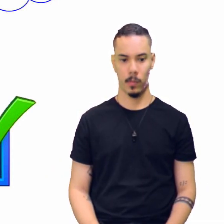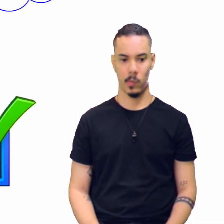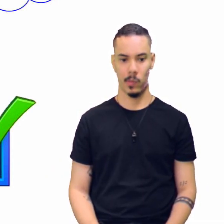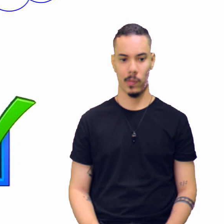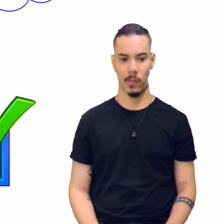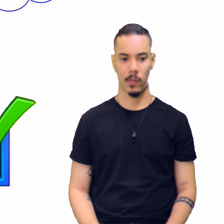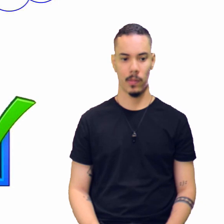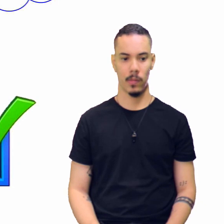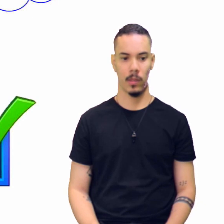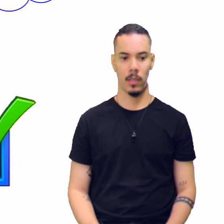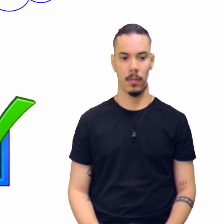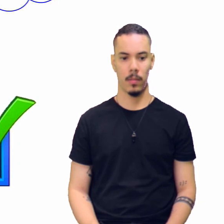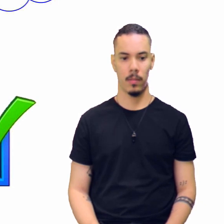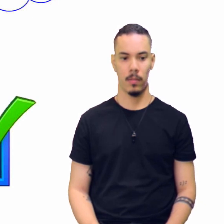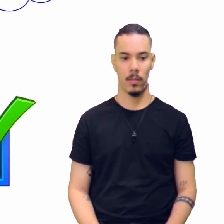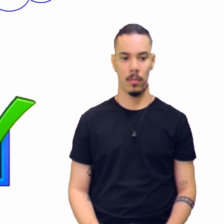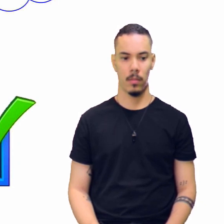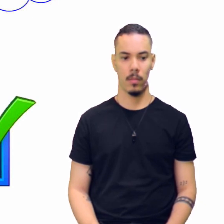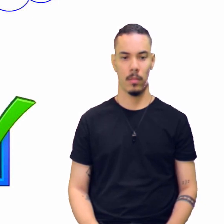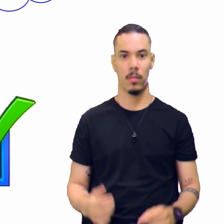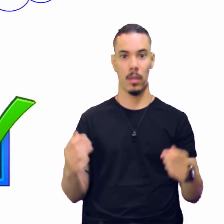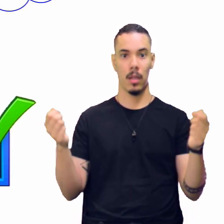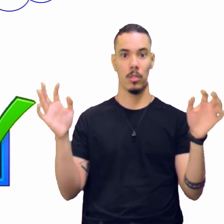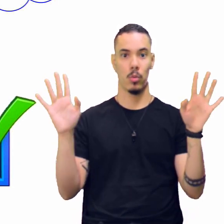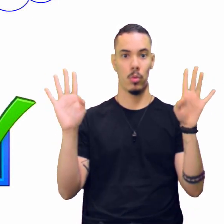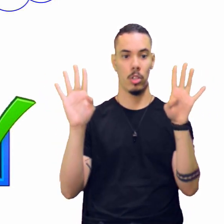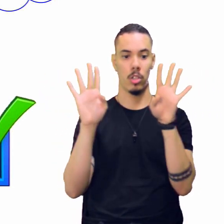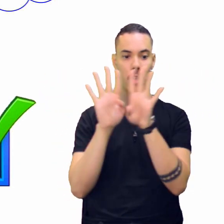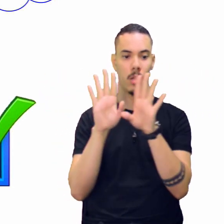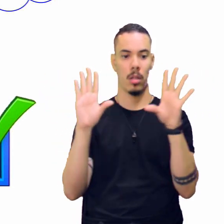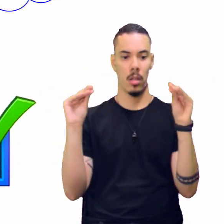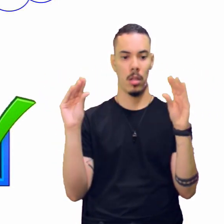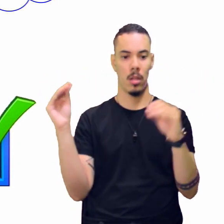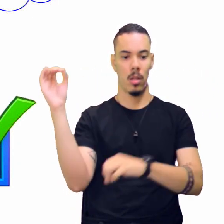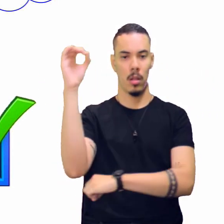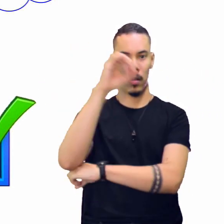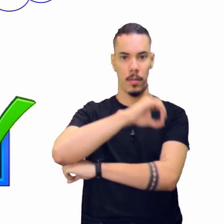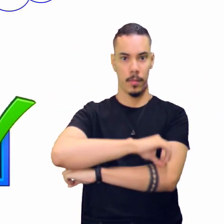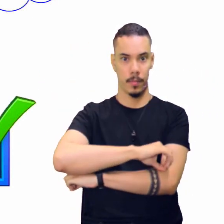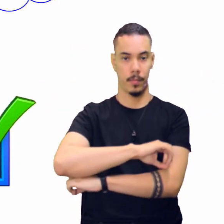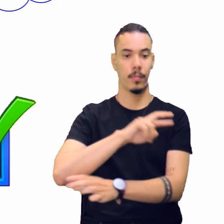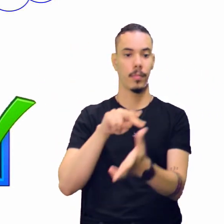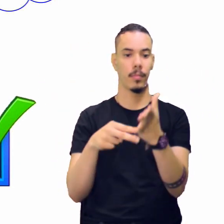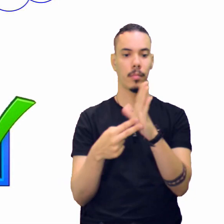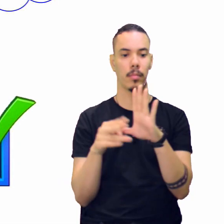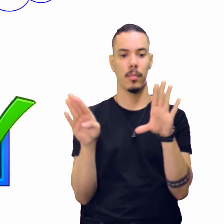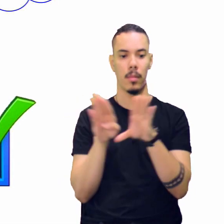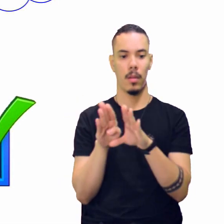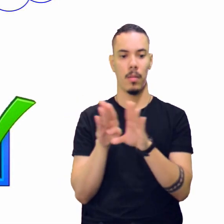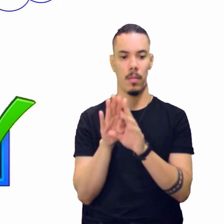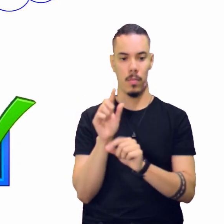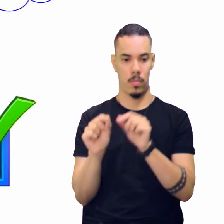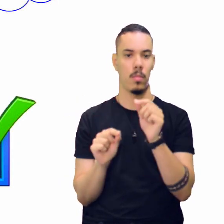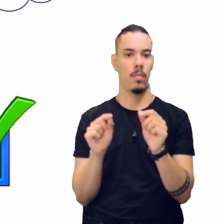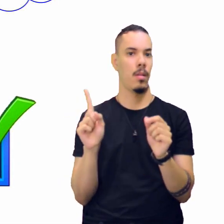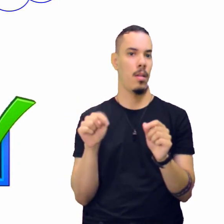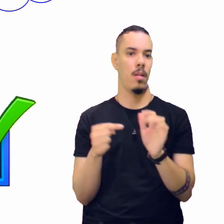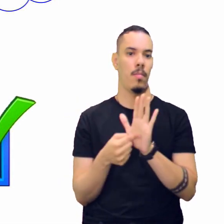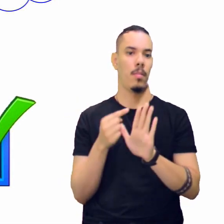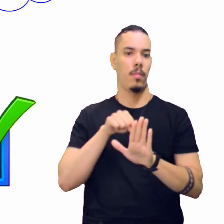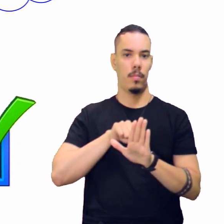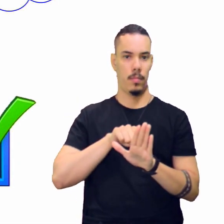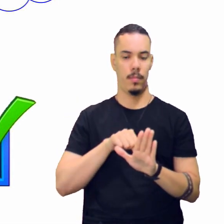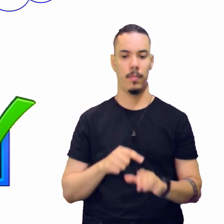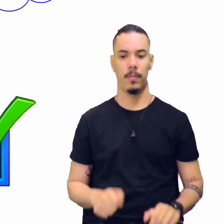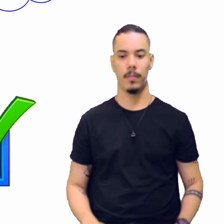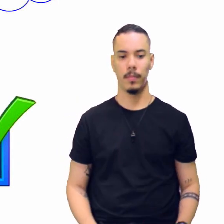Vamos lá. As cortinas anoiteceram. Também está no sentido que figurado.